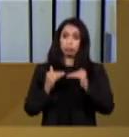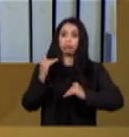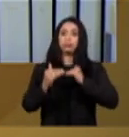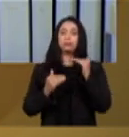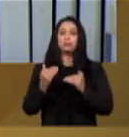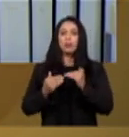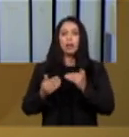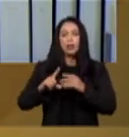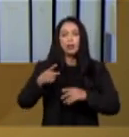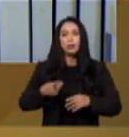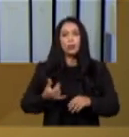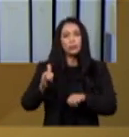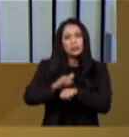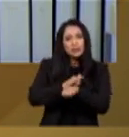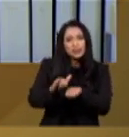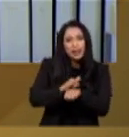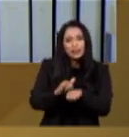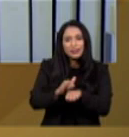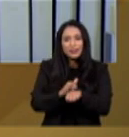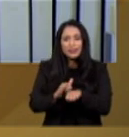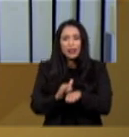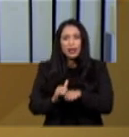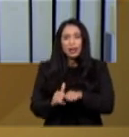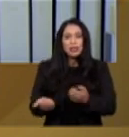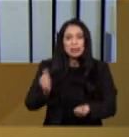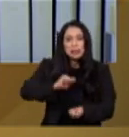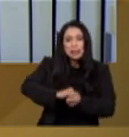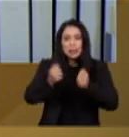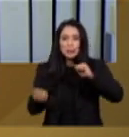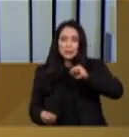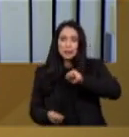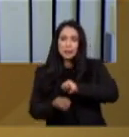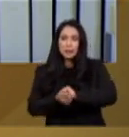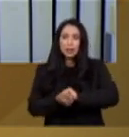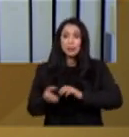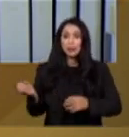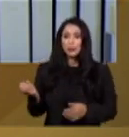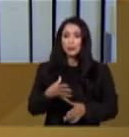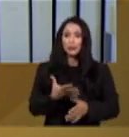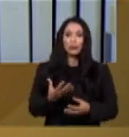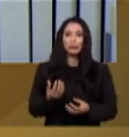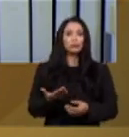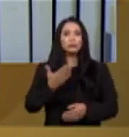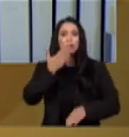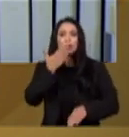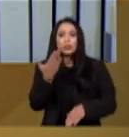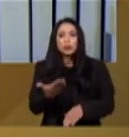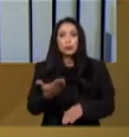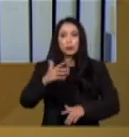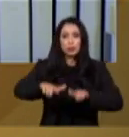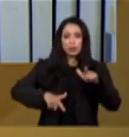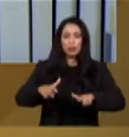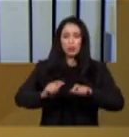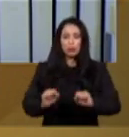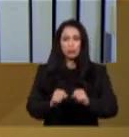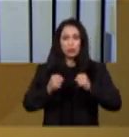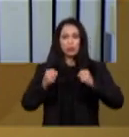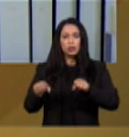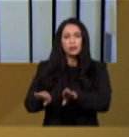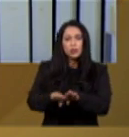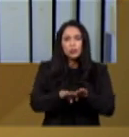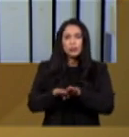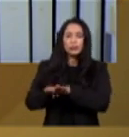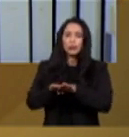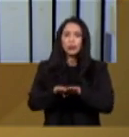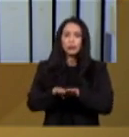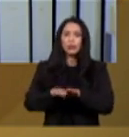Com criatividade e empenho, nos adaptamos às novas rotinas de trabalho e a partir de um esforço comum,